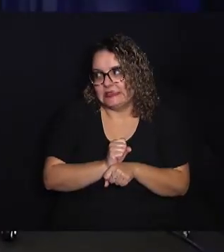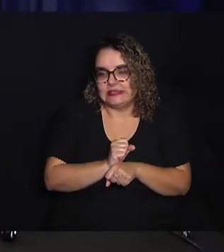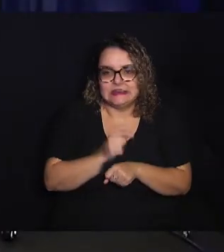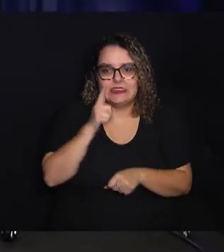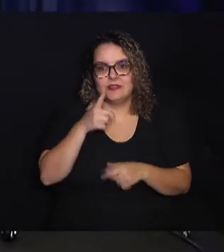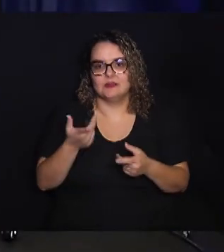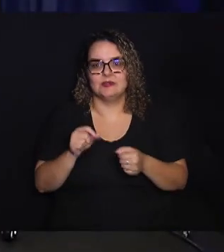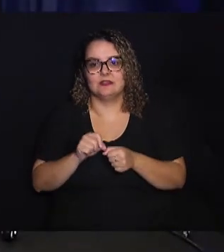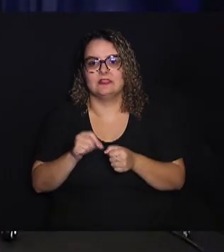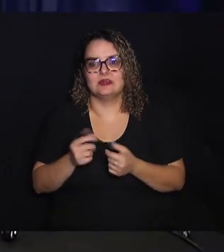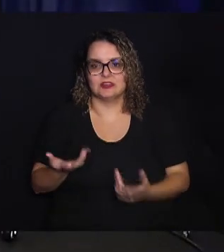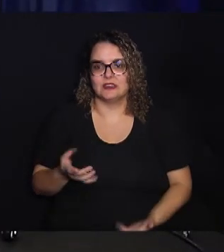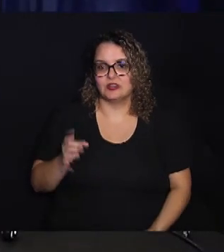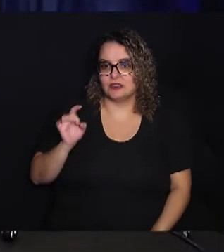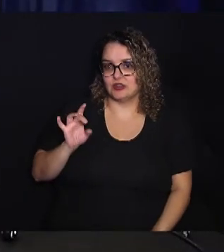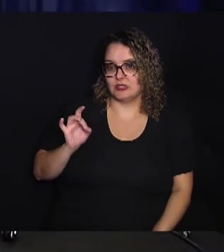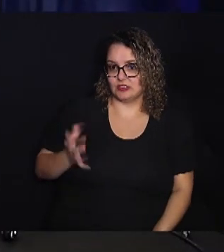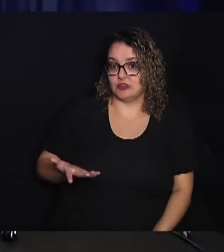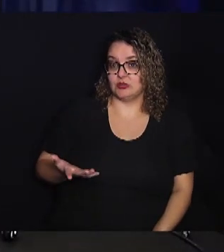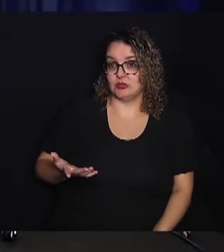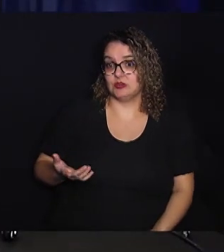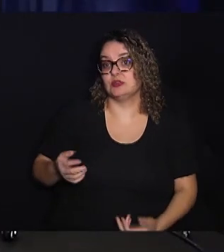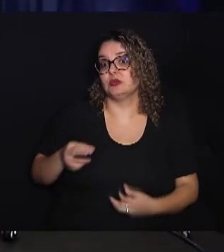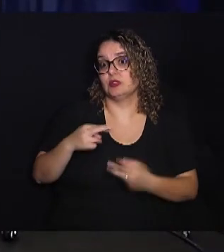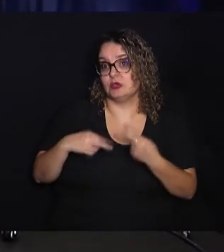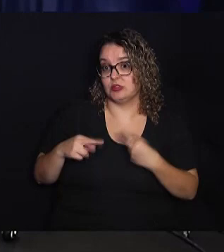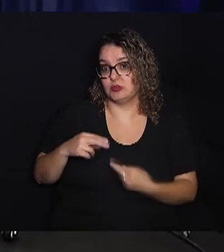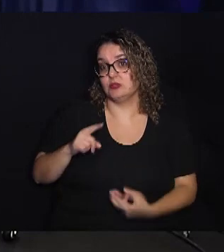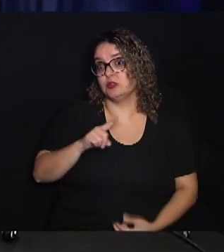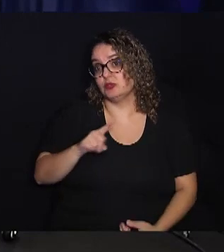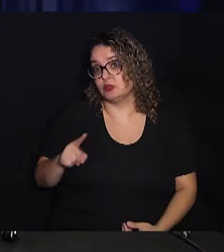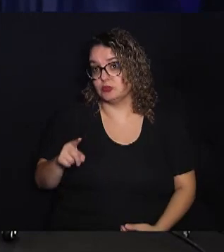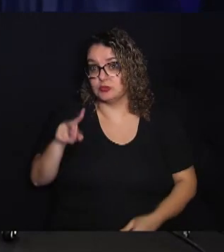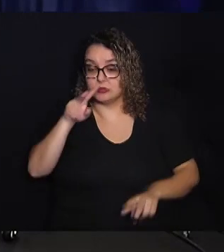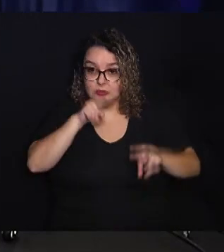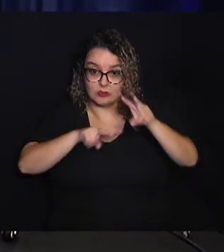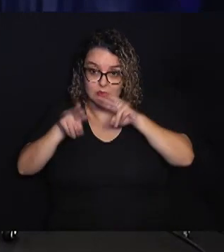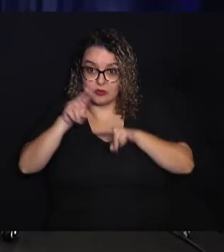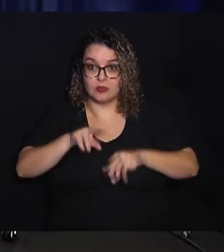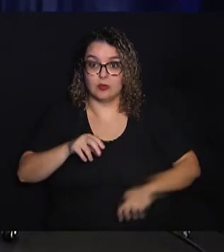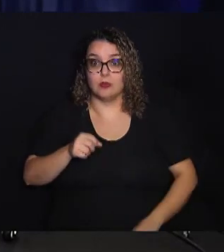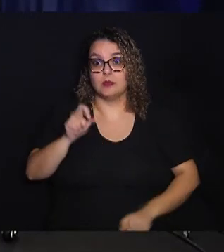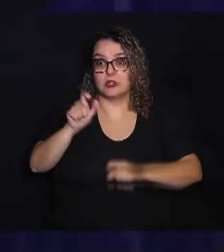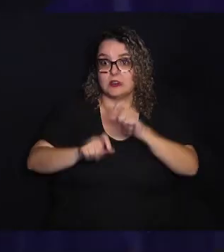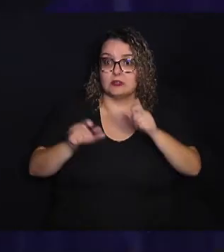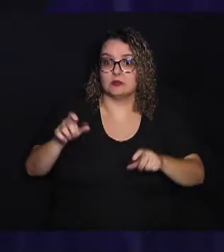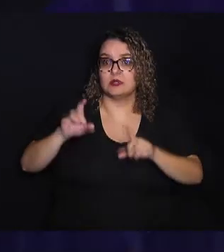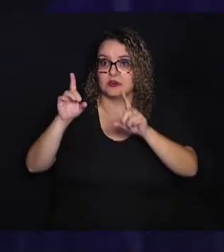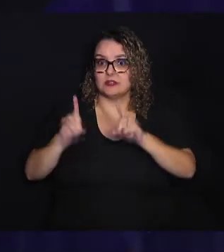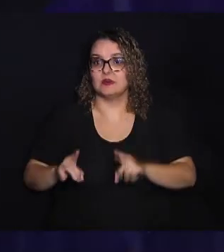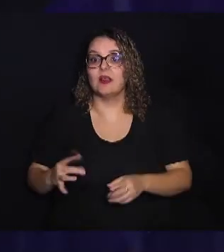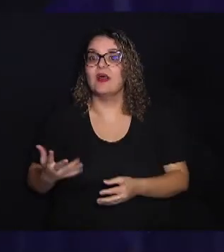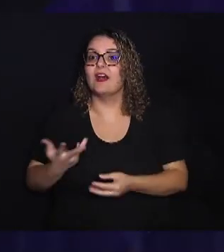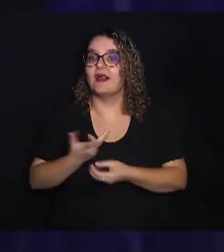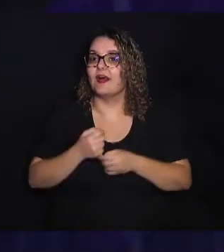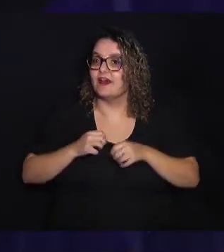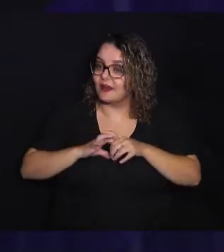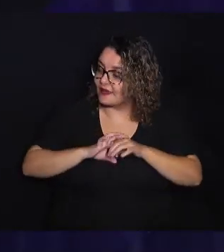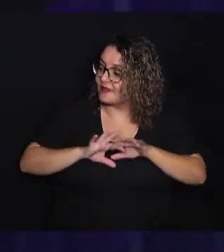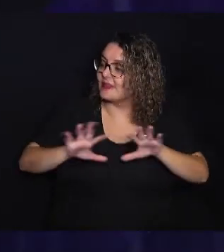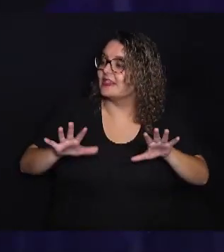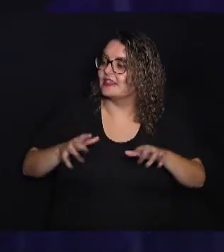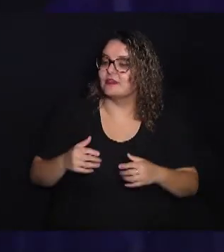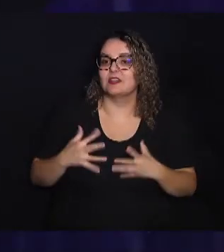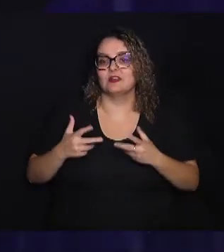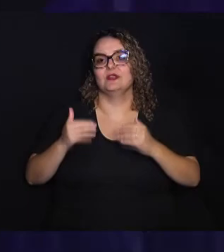Então, só para a questão dos não videntes ou das pessoas com alguma deficiência, não, a arte tem que ser explorada em todos os